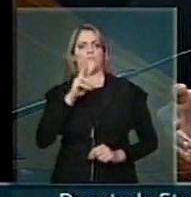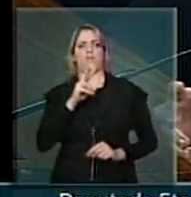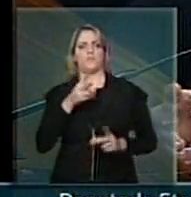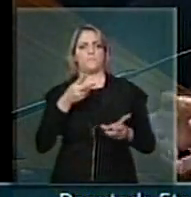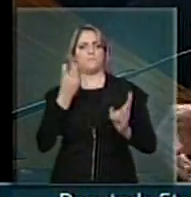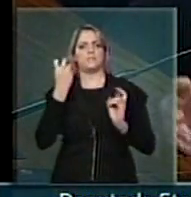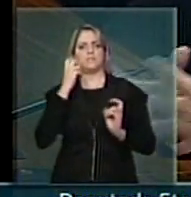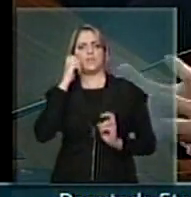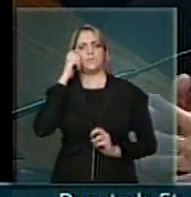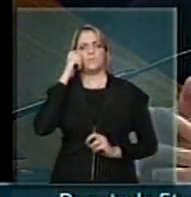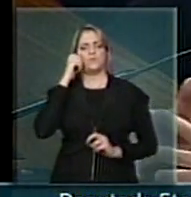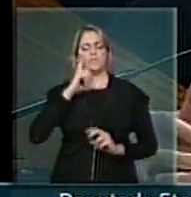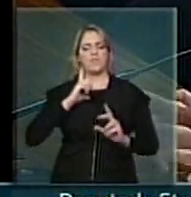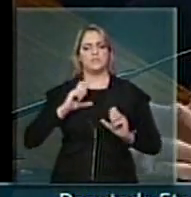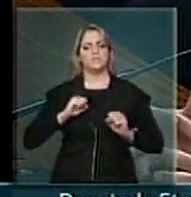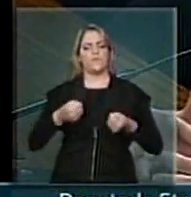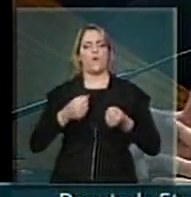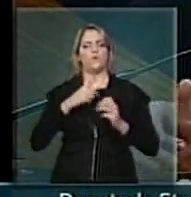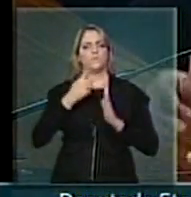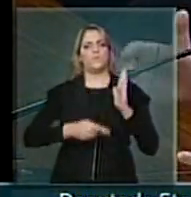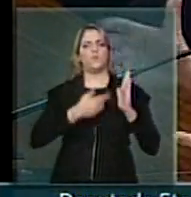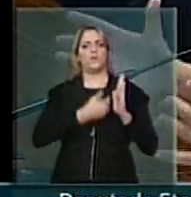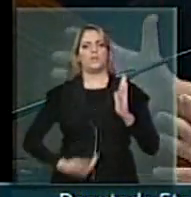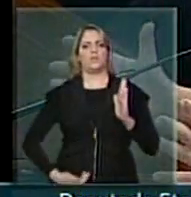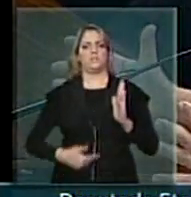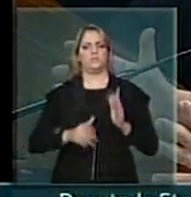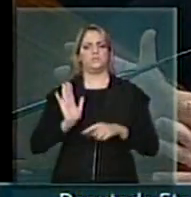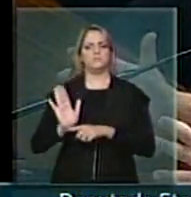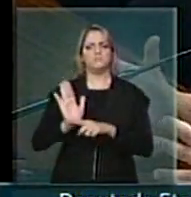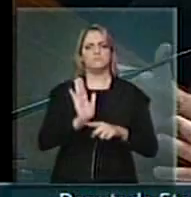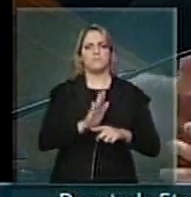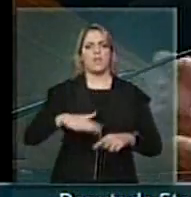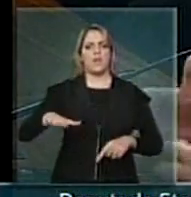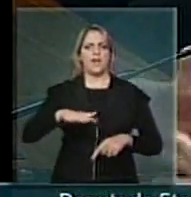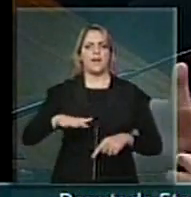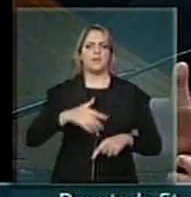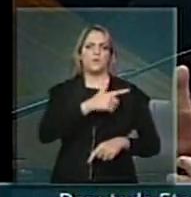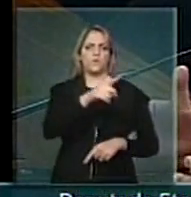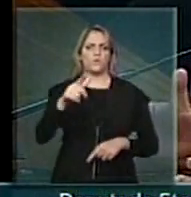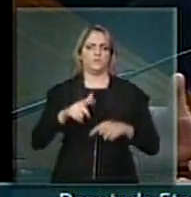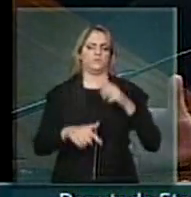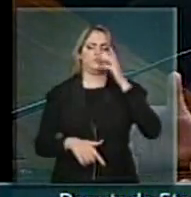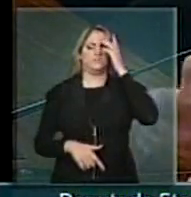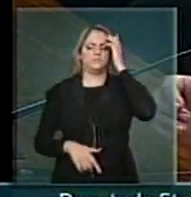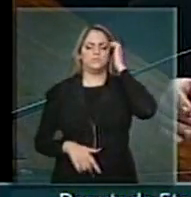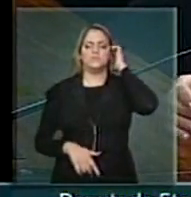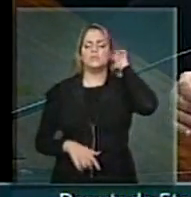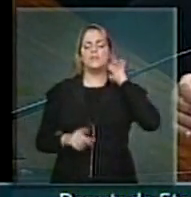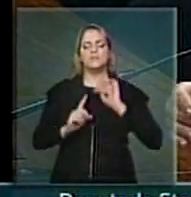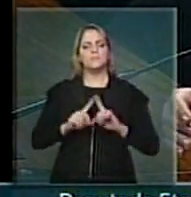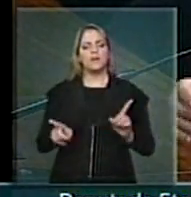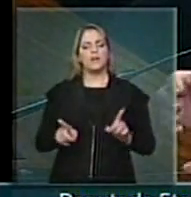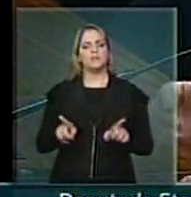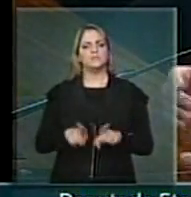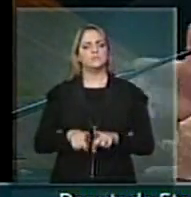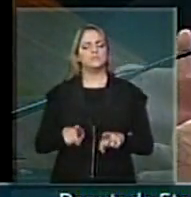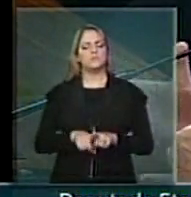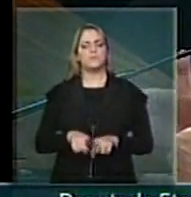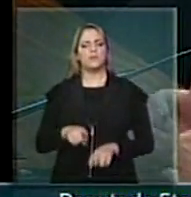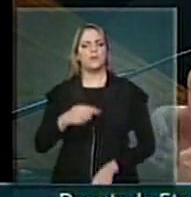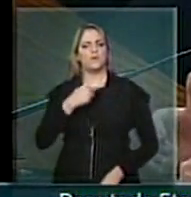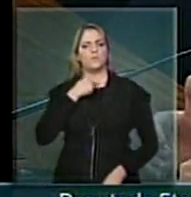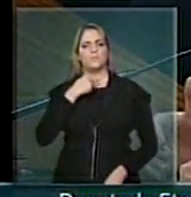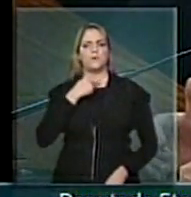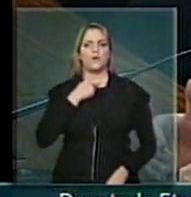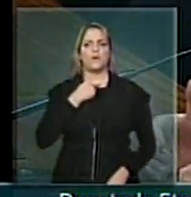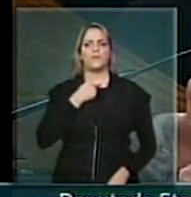grande de políticas governamentais nessa área e em outras áreas. Mas também não posso repetir